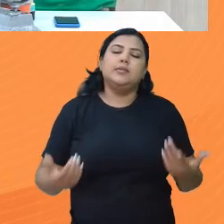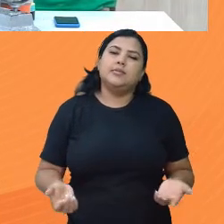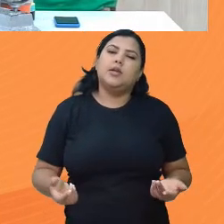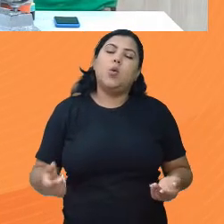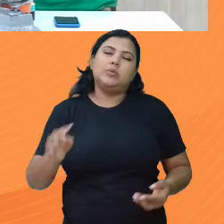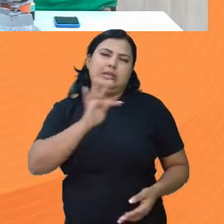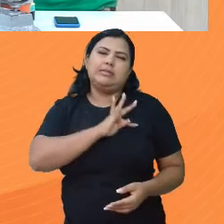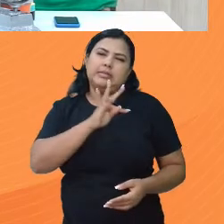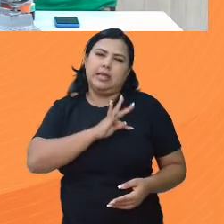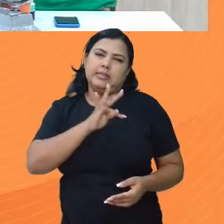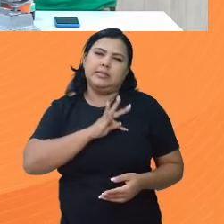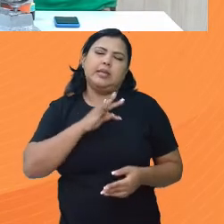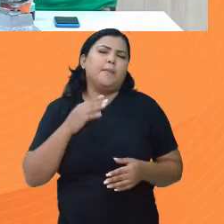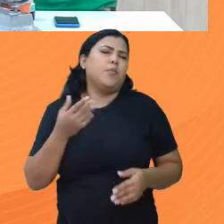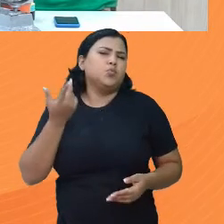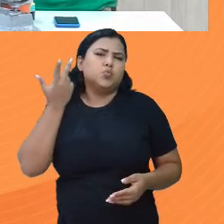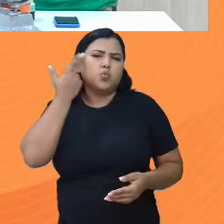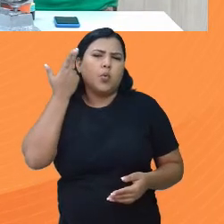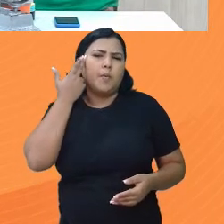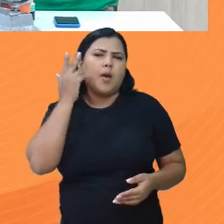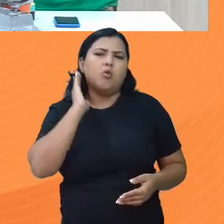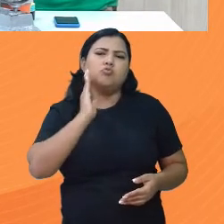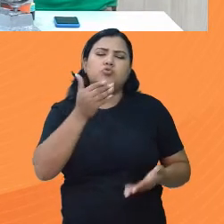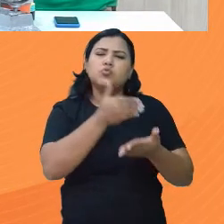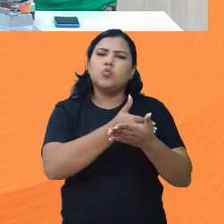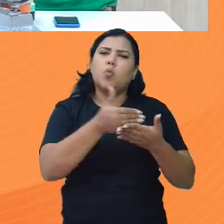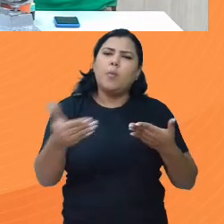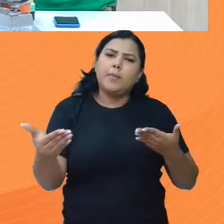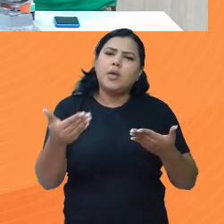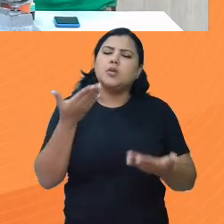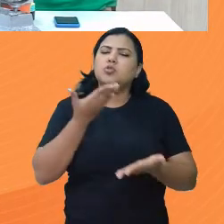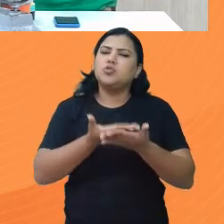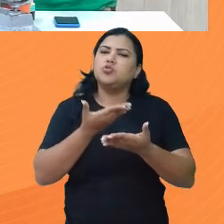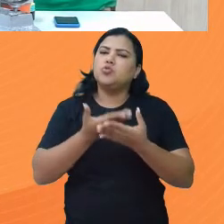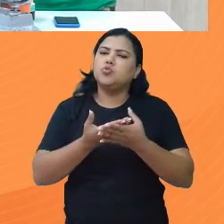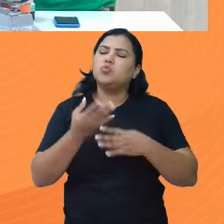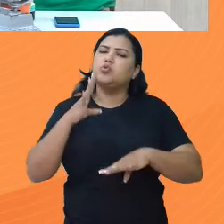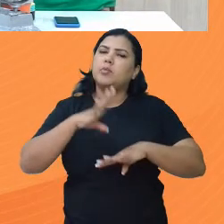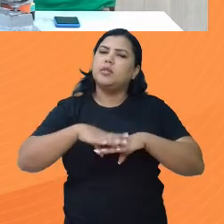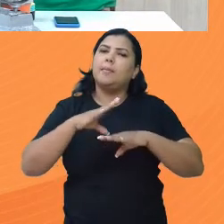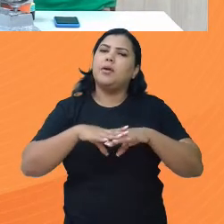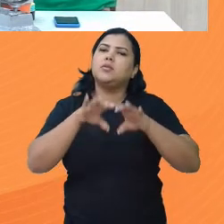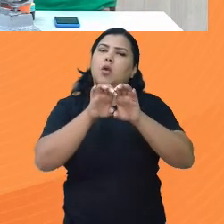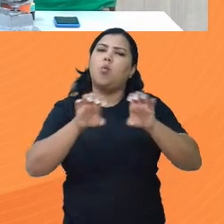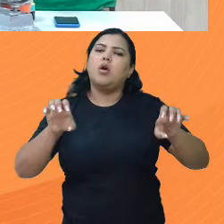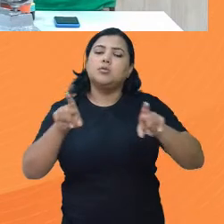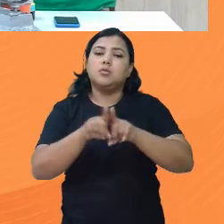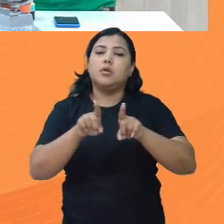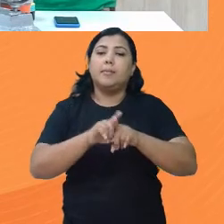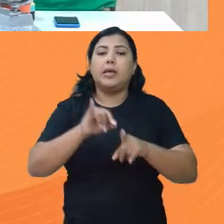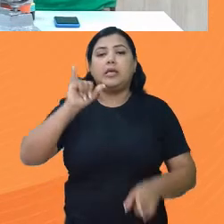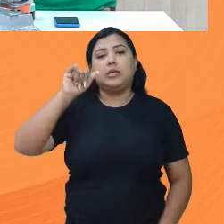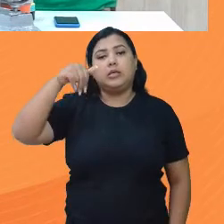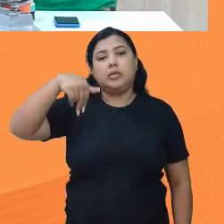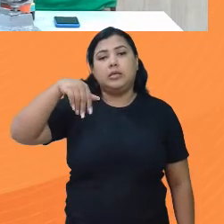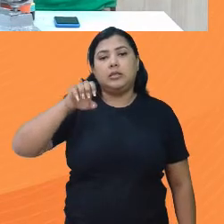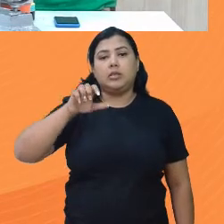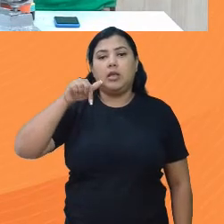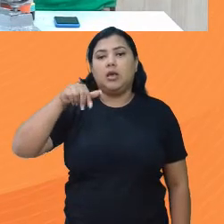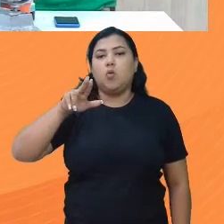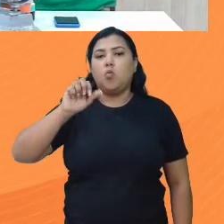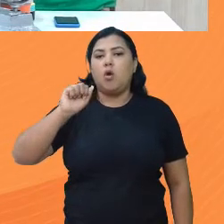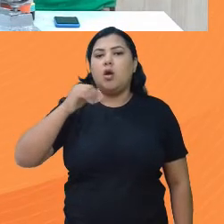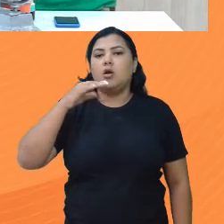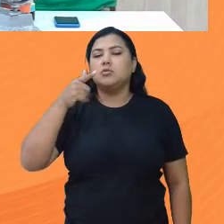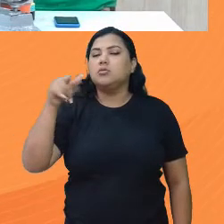pouco comentar, que é muito comum você, já no começo do estudo das equações e das inequações, se deparar com um monte de